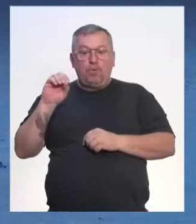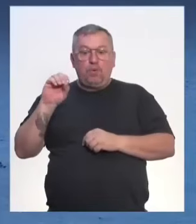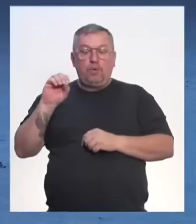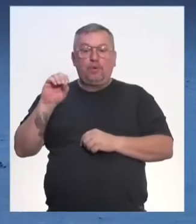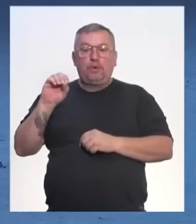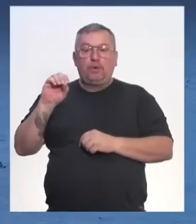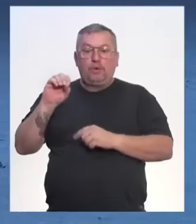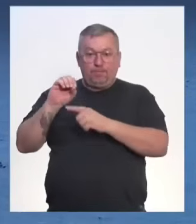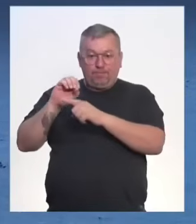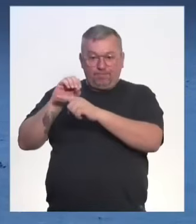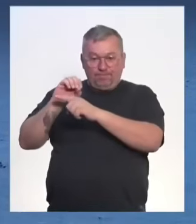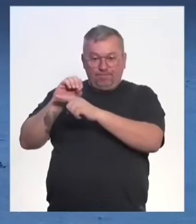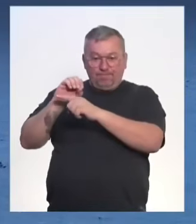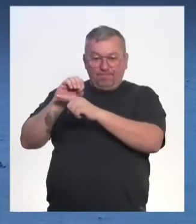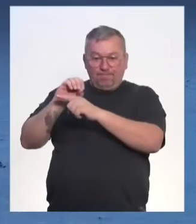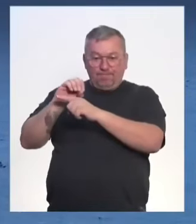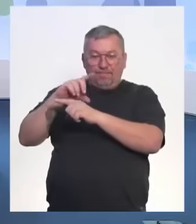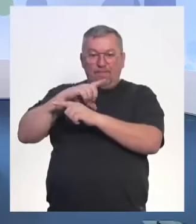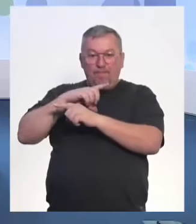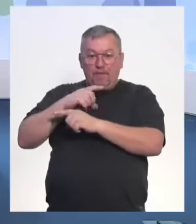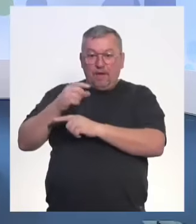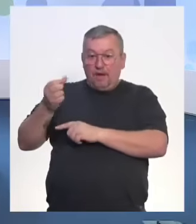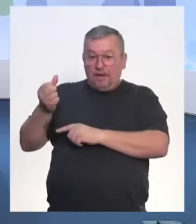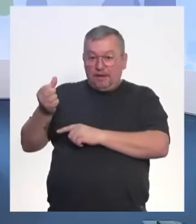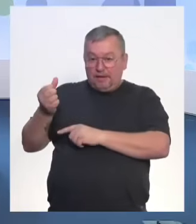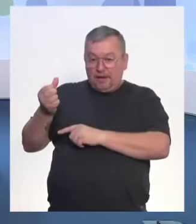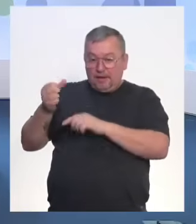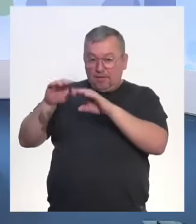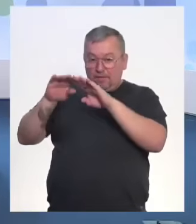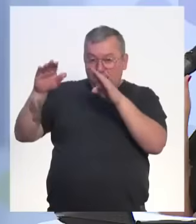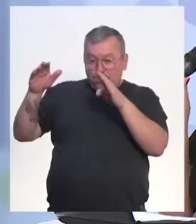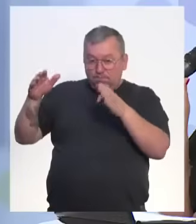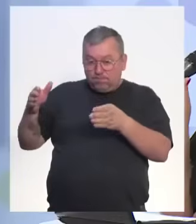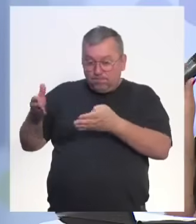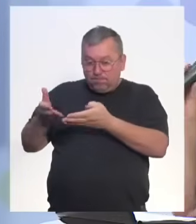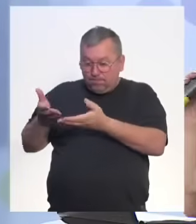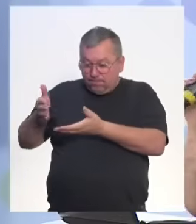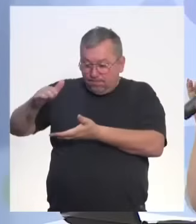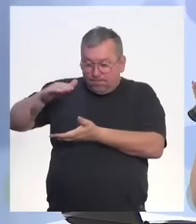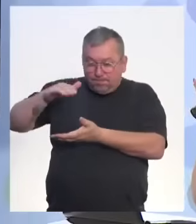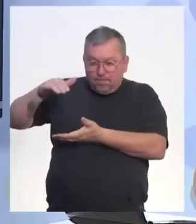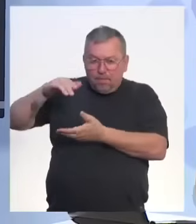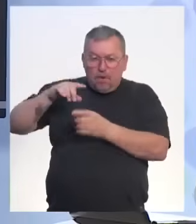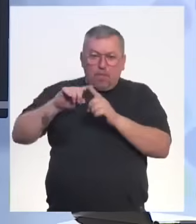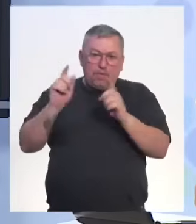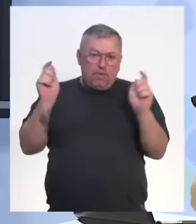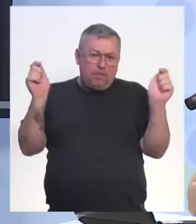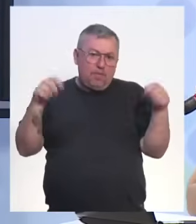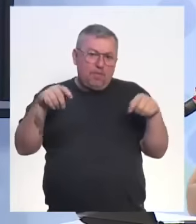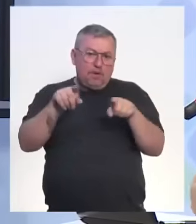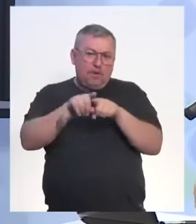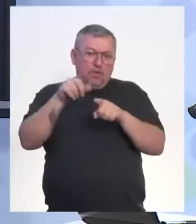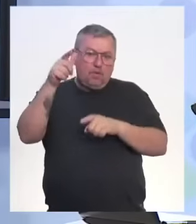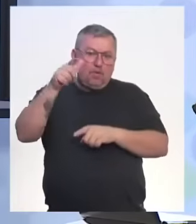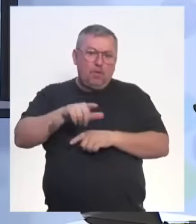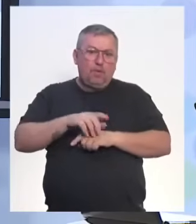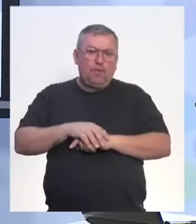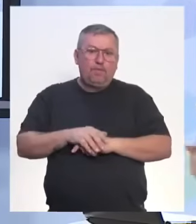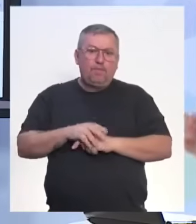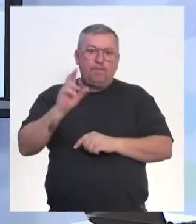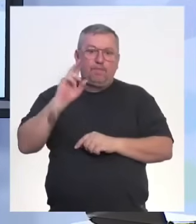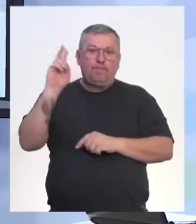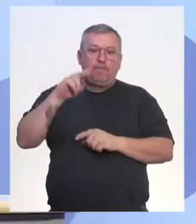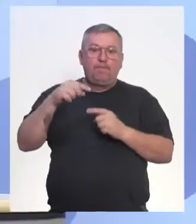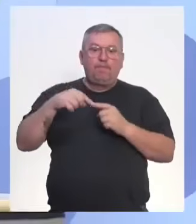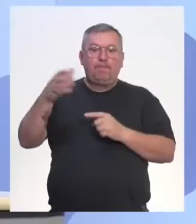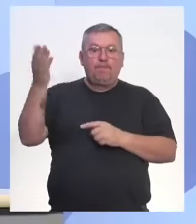Então, nesse caso aqui, ele tem 6 faces. Mas dependendo, eu tenho outras, né? Exatamente. Eles viram na